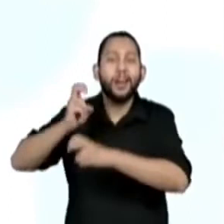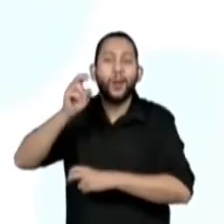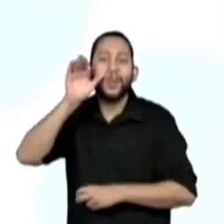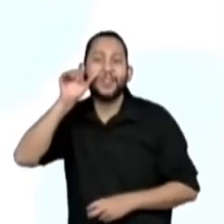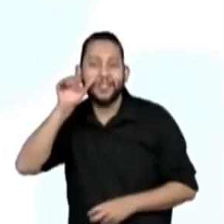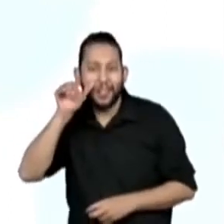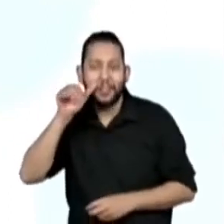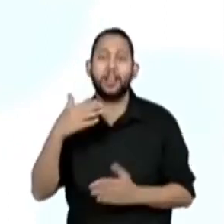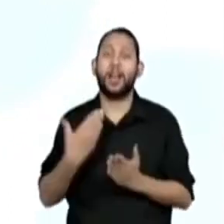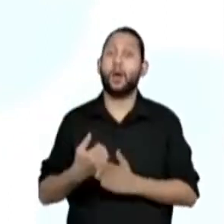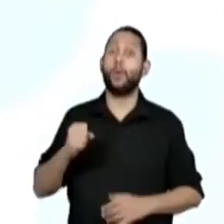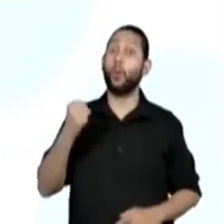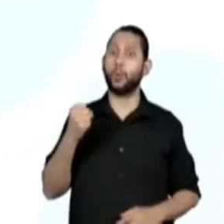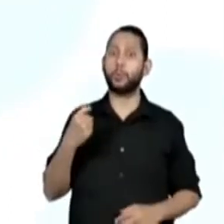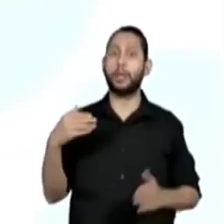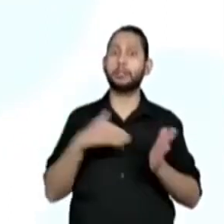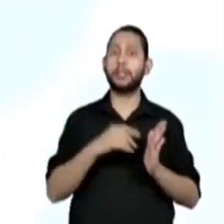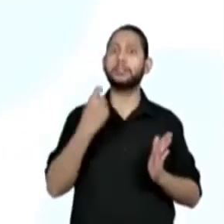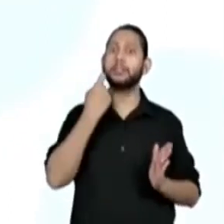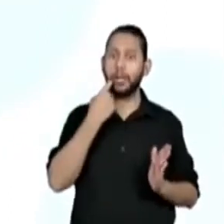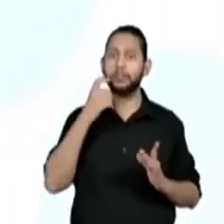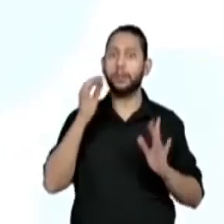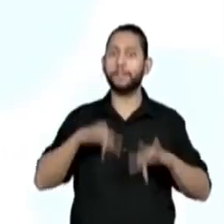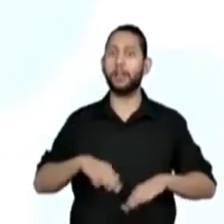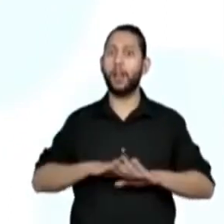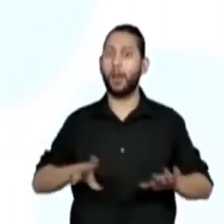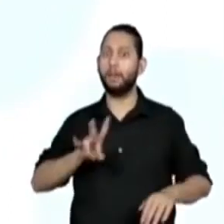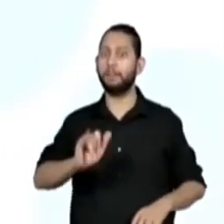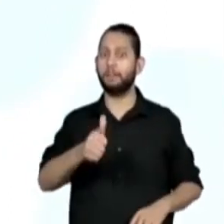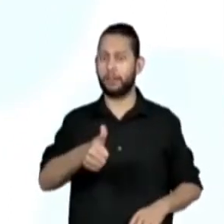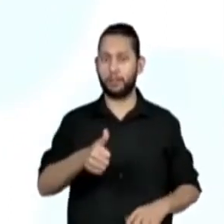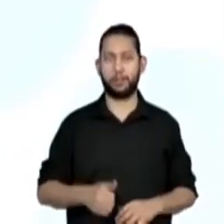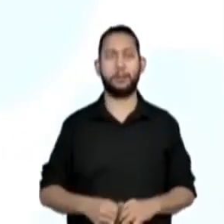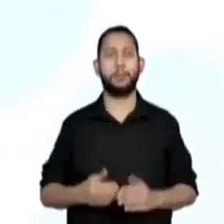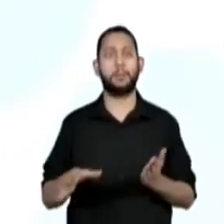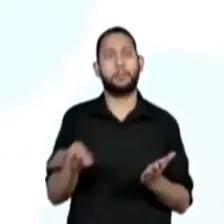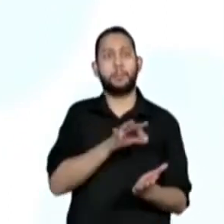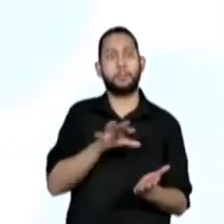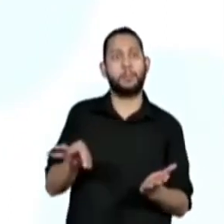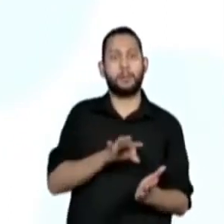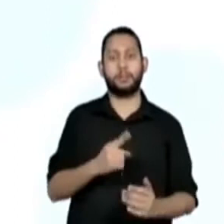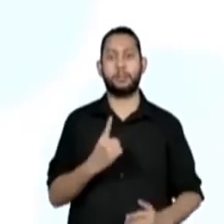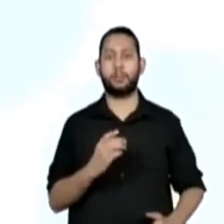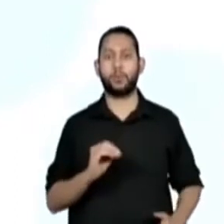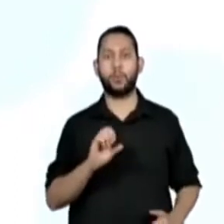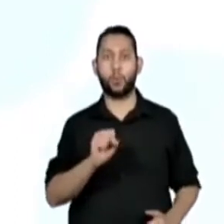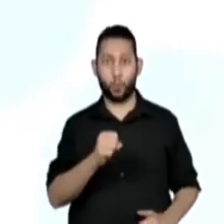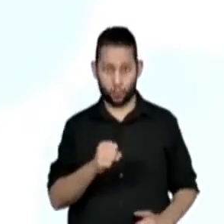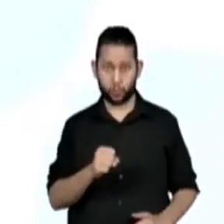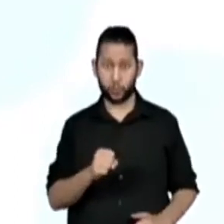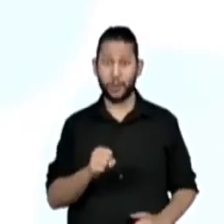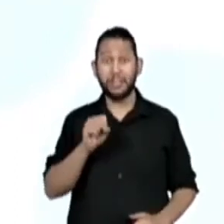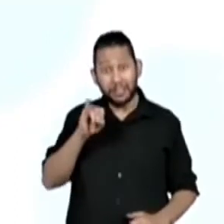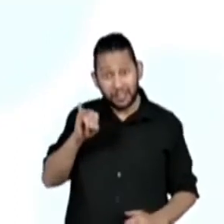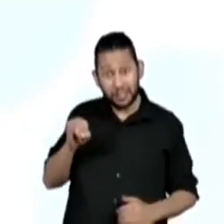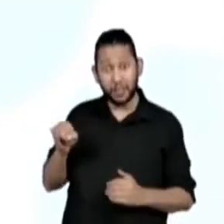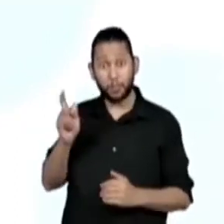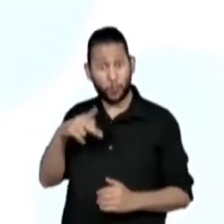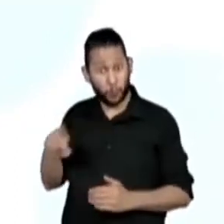8 vamos encerrar na sexta-feira sequência tá na página 108 aprender a servir o aluno e do professor página